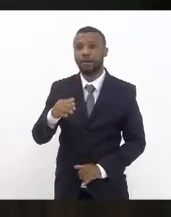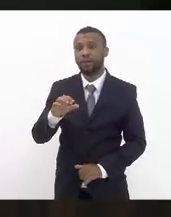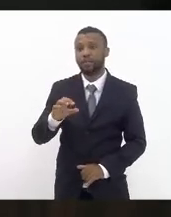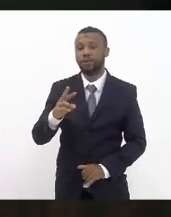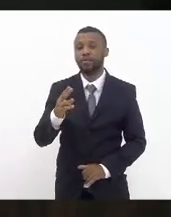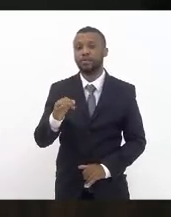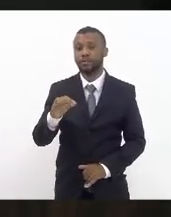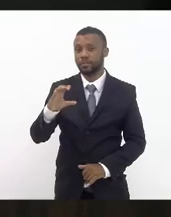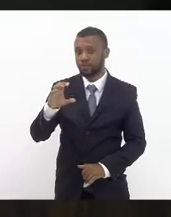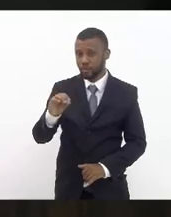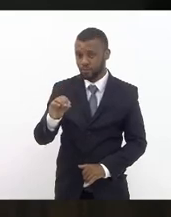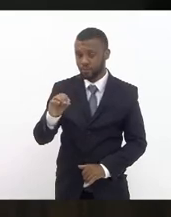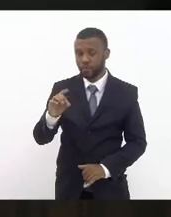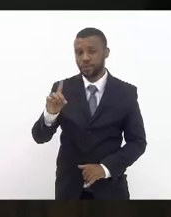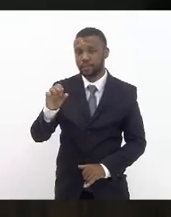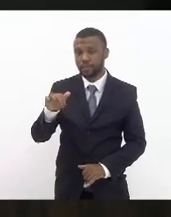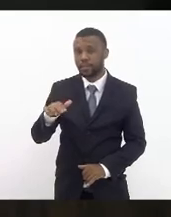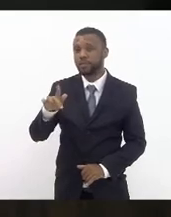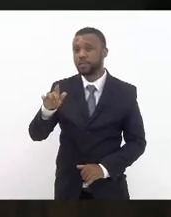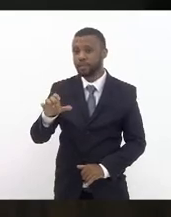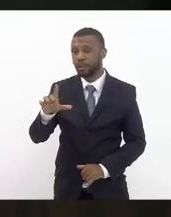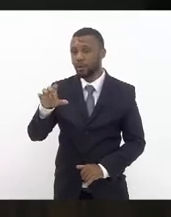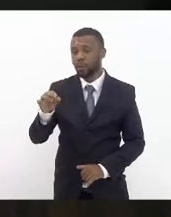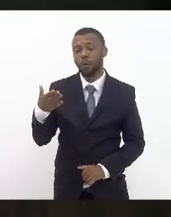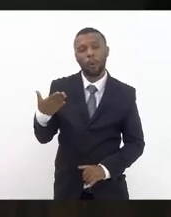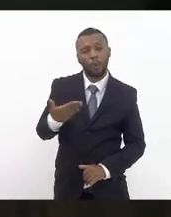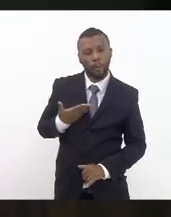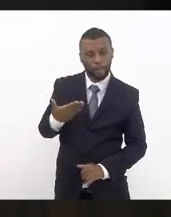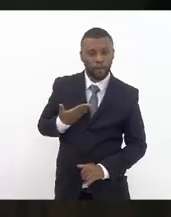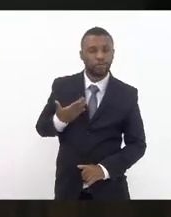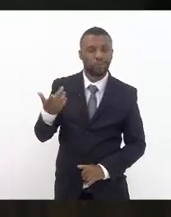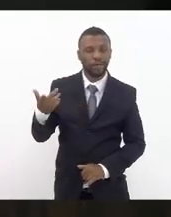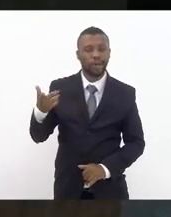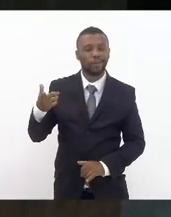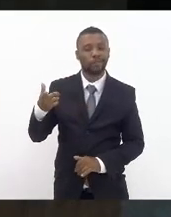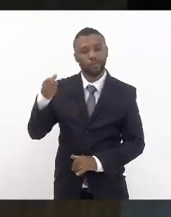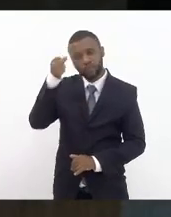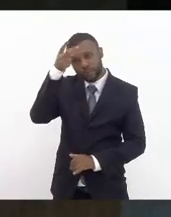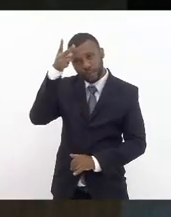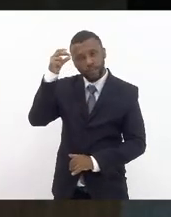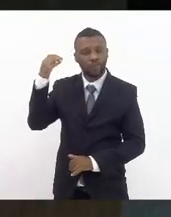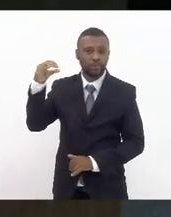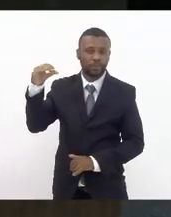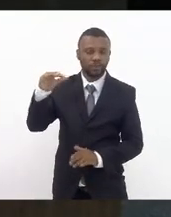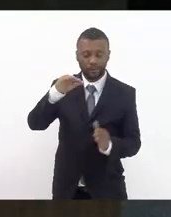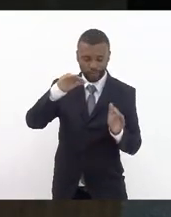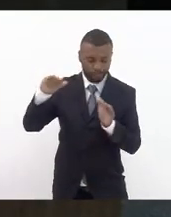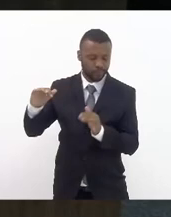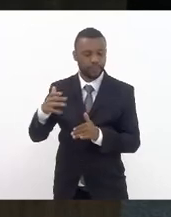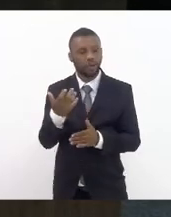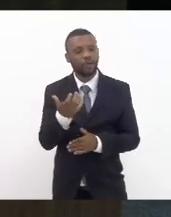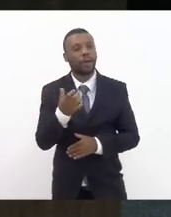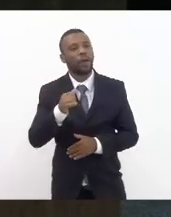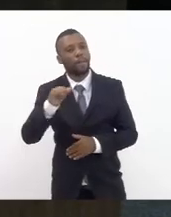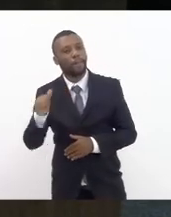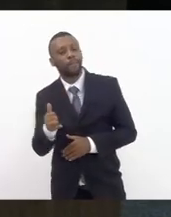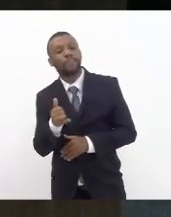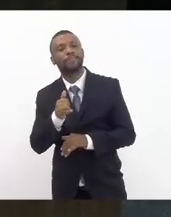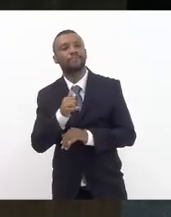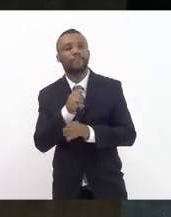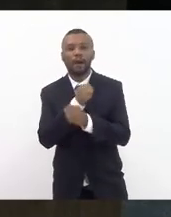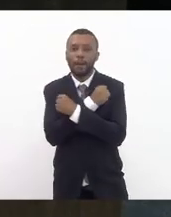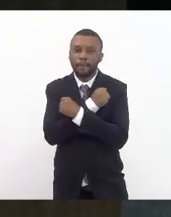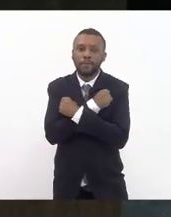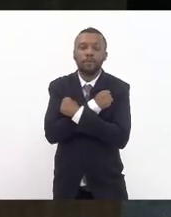do município de Niterói. Deputado Valdec. Deputado André Ciliano, eu quero mandar um abraço para o meu amigo